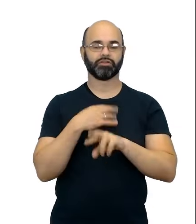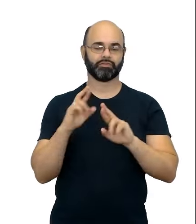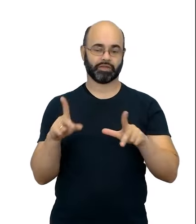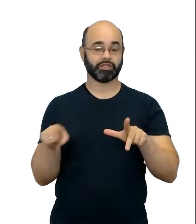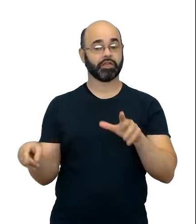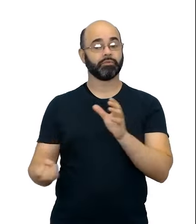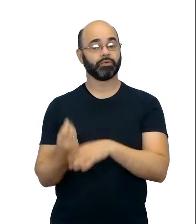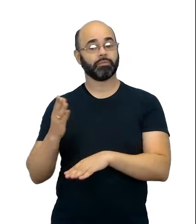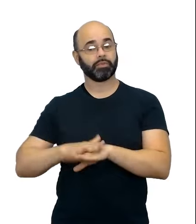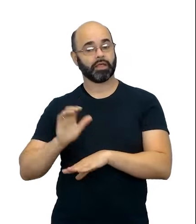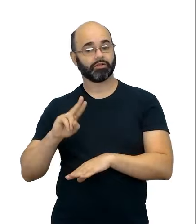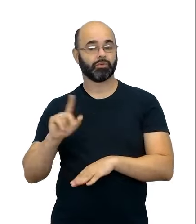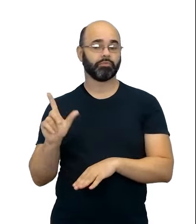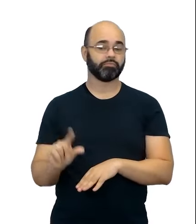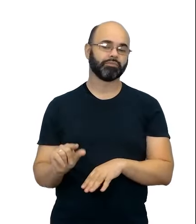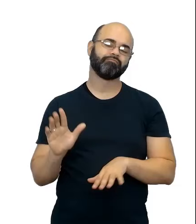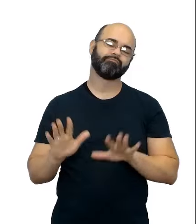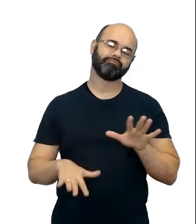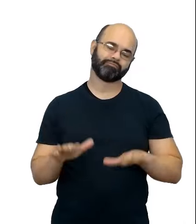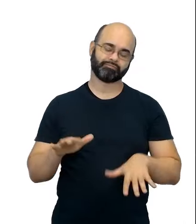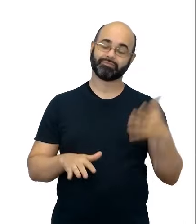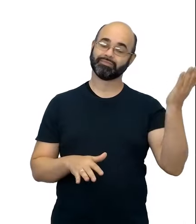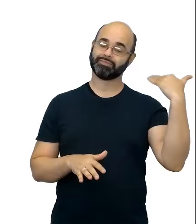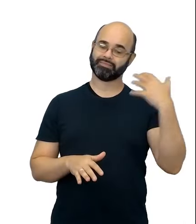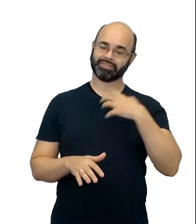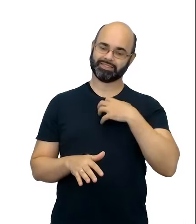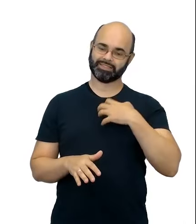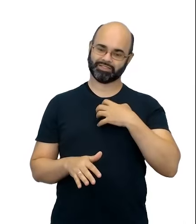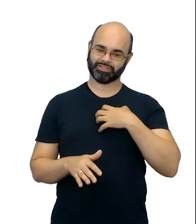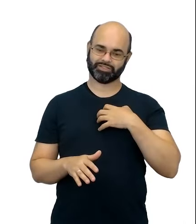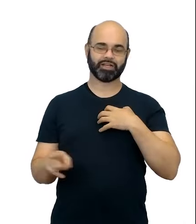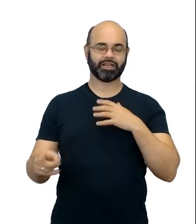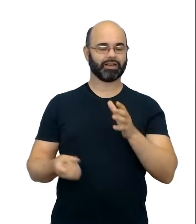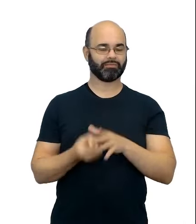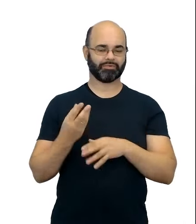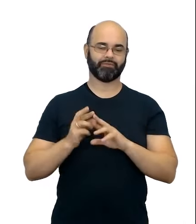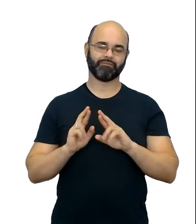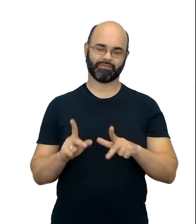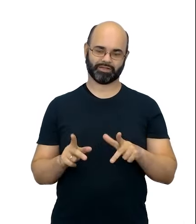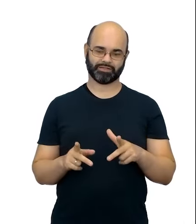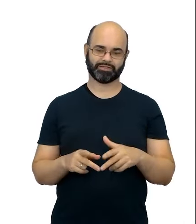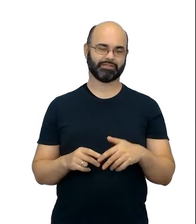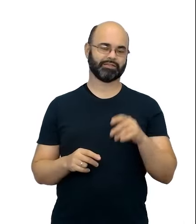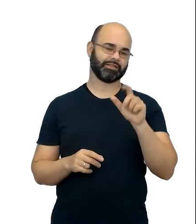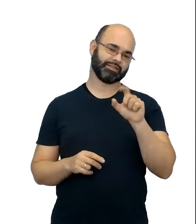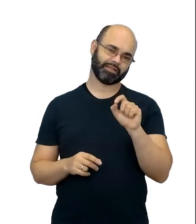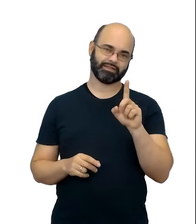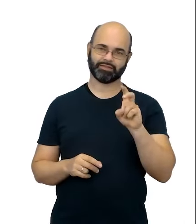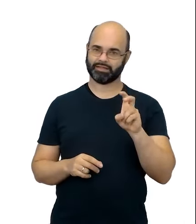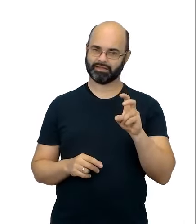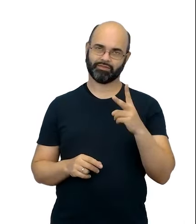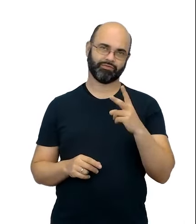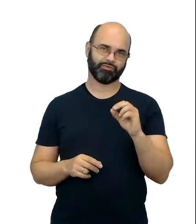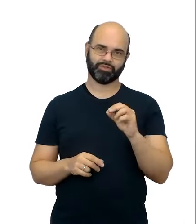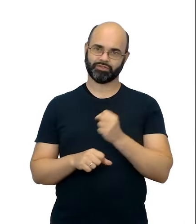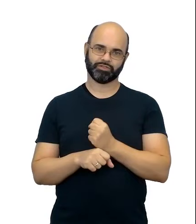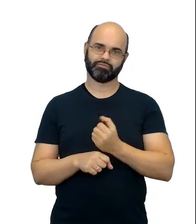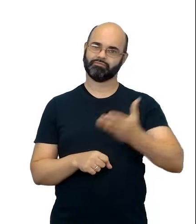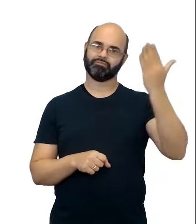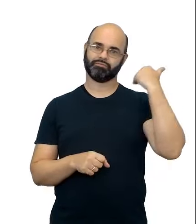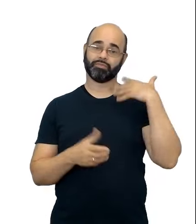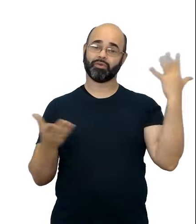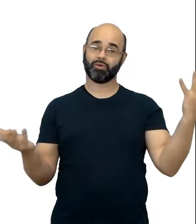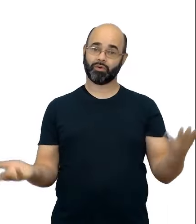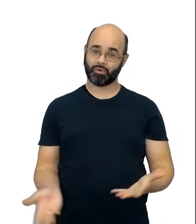forma diferenciada do que se produzia anteriormente, há anos, há 10, há 20 anos atrás. As coisas